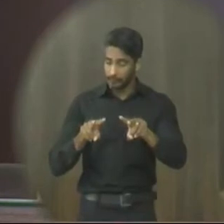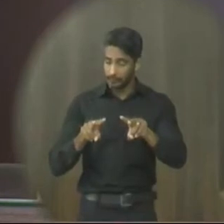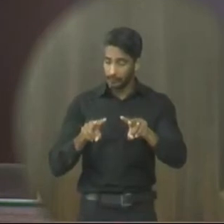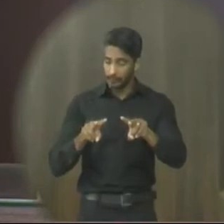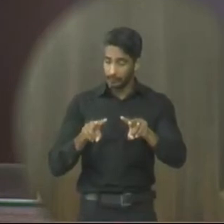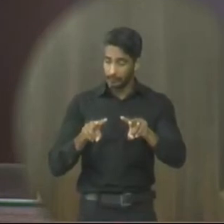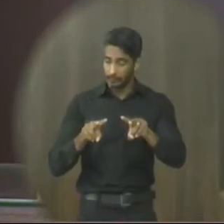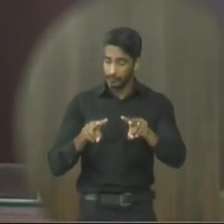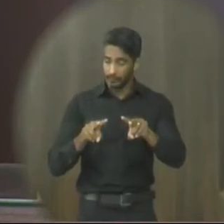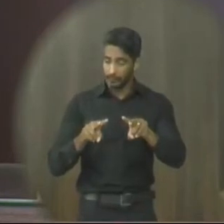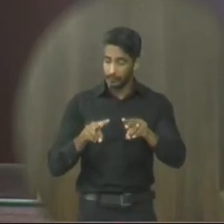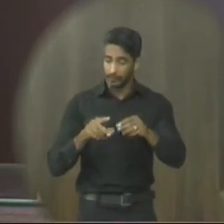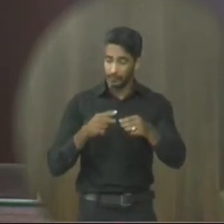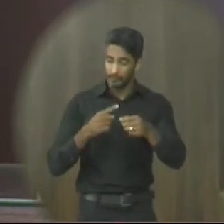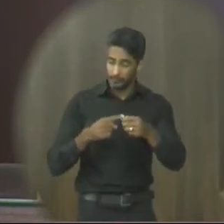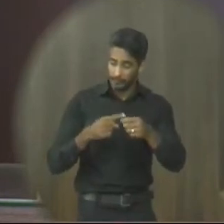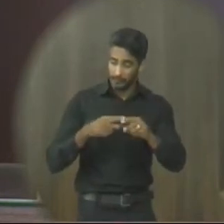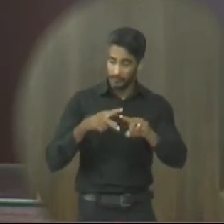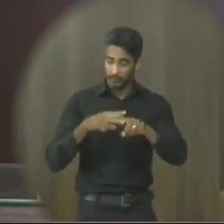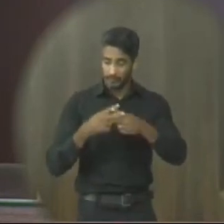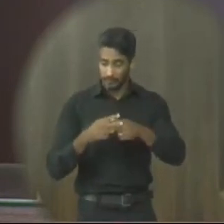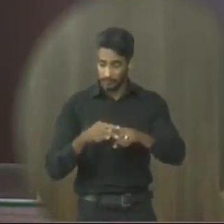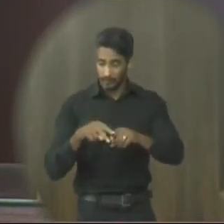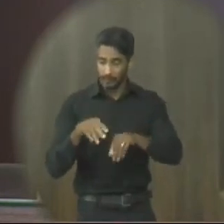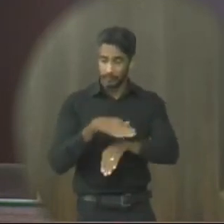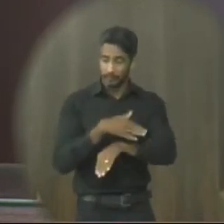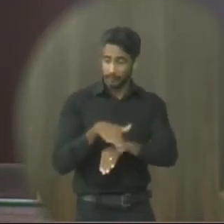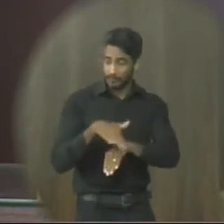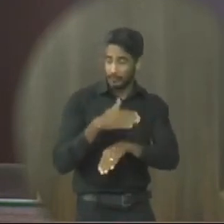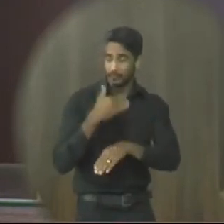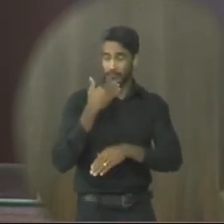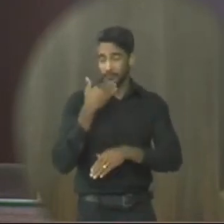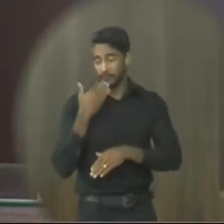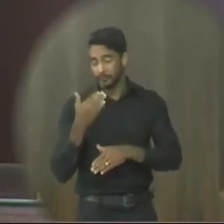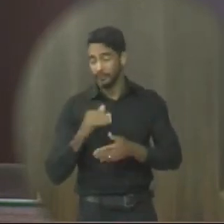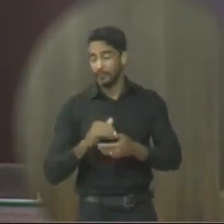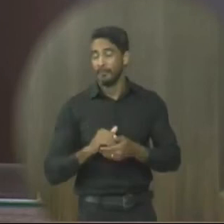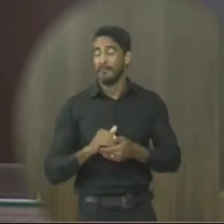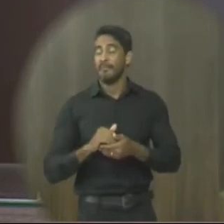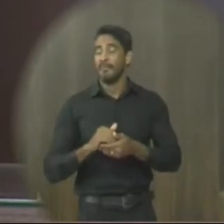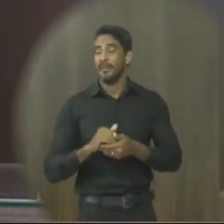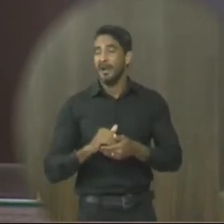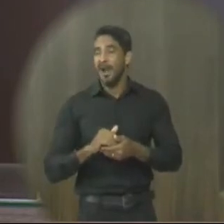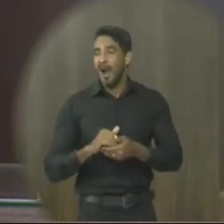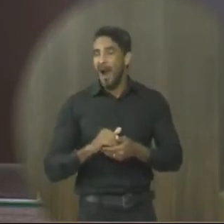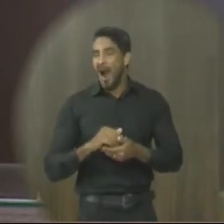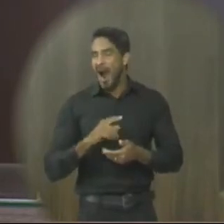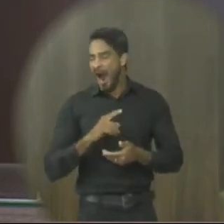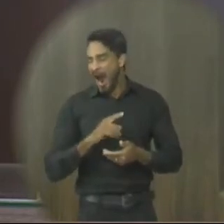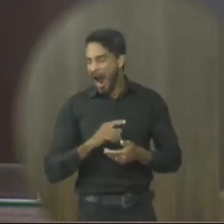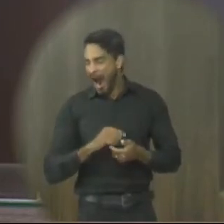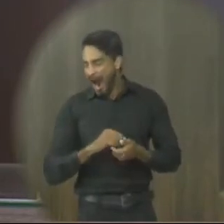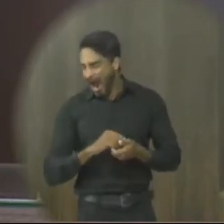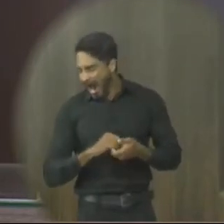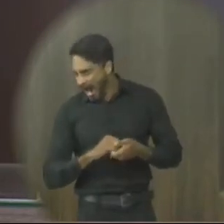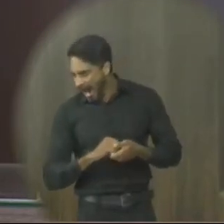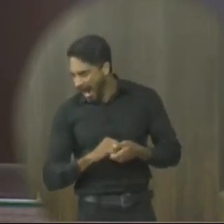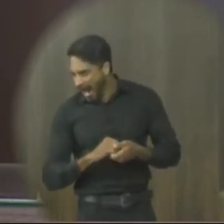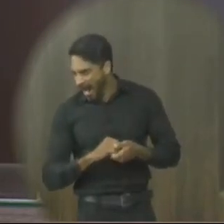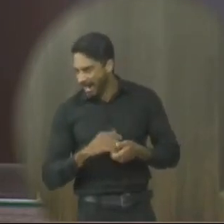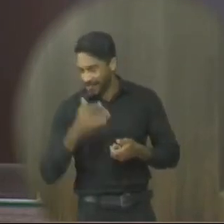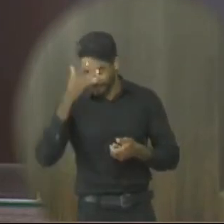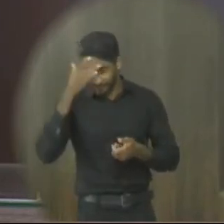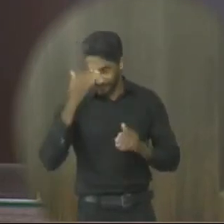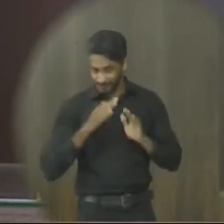visualizar a necessidade da pavimentação na rua supracitada, que, implicando pelos moradores